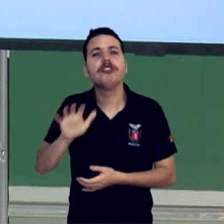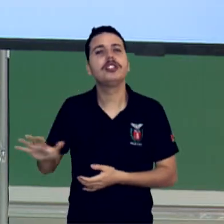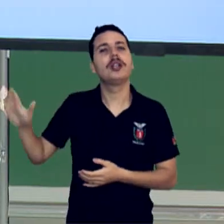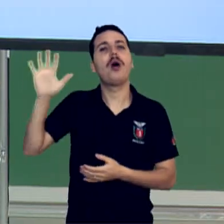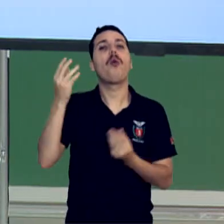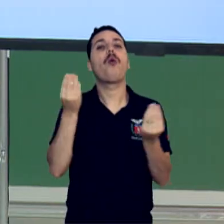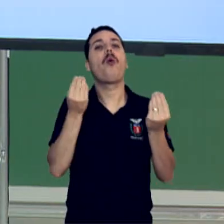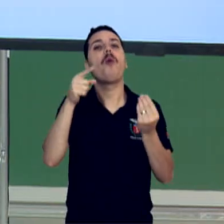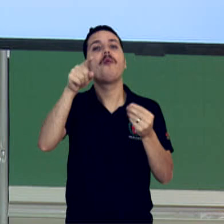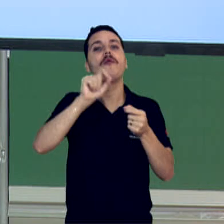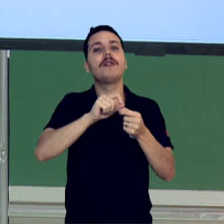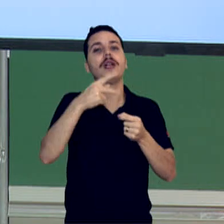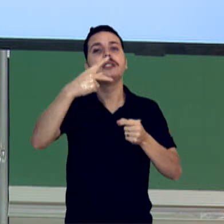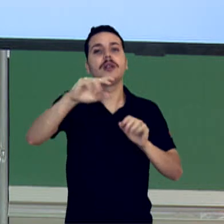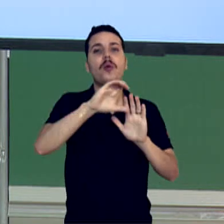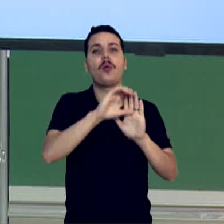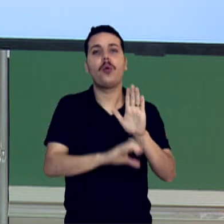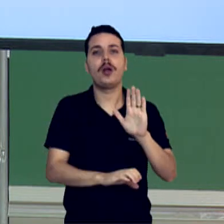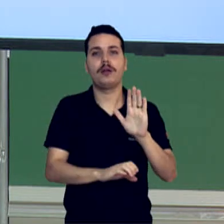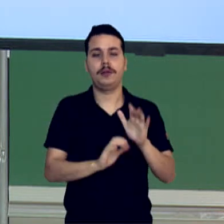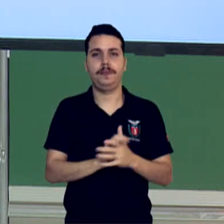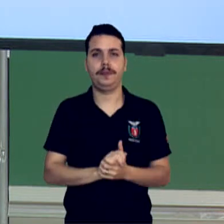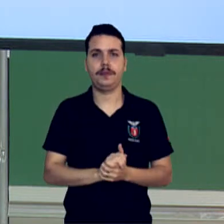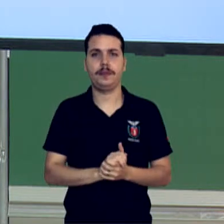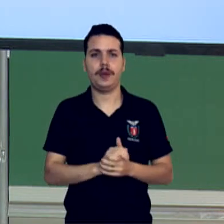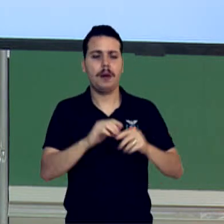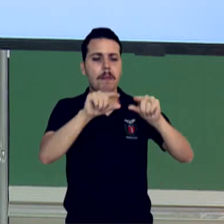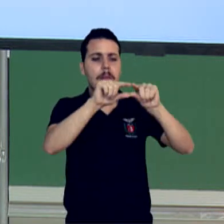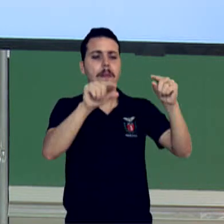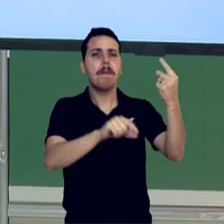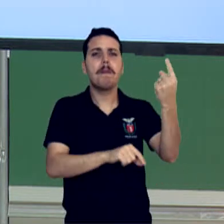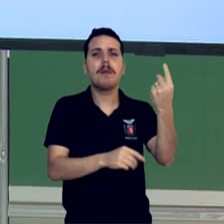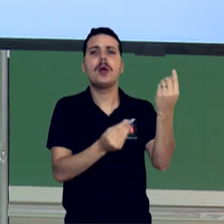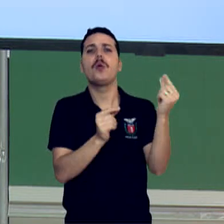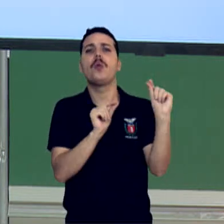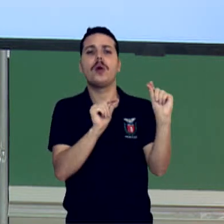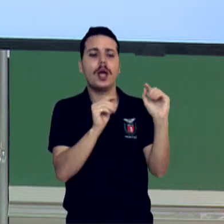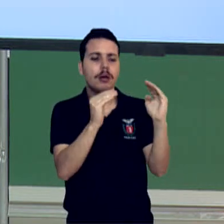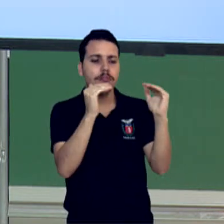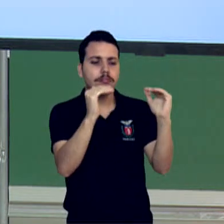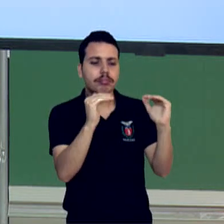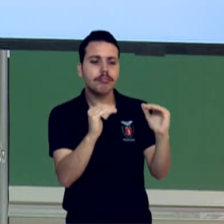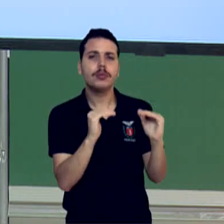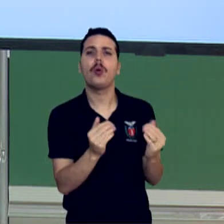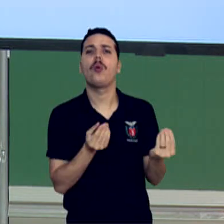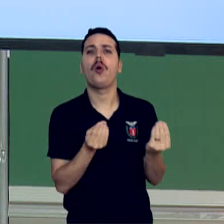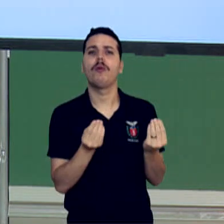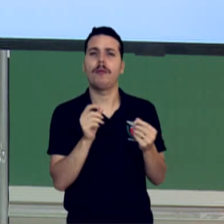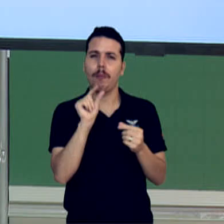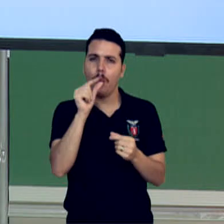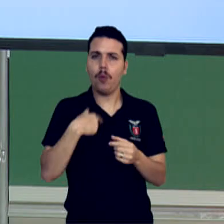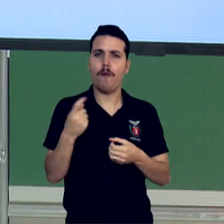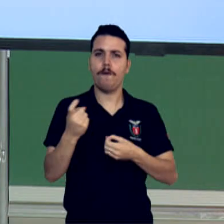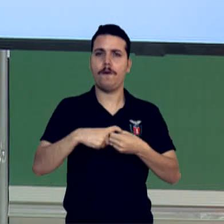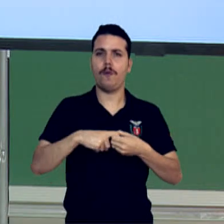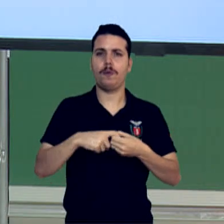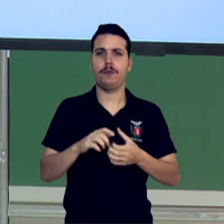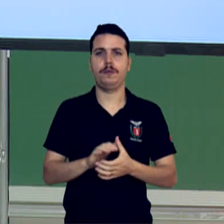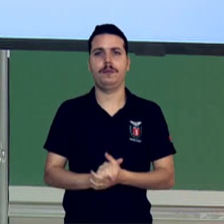você começaria o seu currículo. O que você colocaria, como você dividiria. Daqui a pouco eu volto.